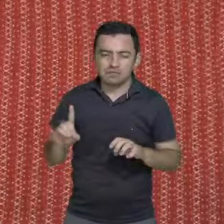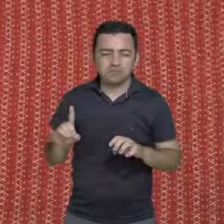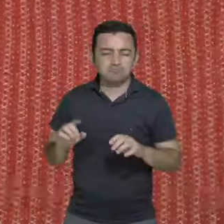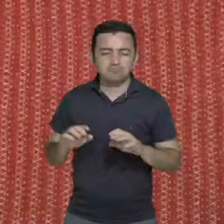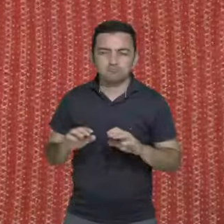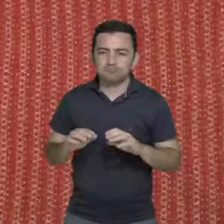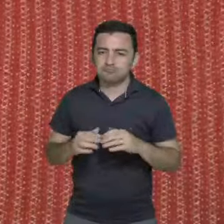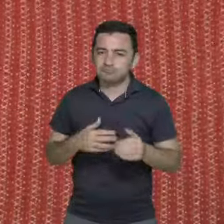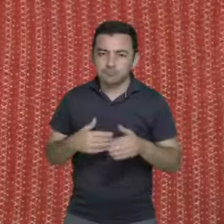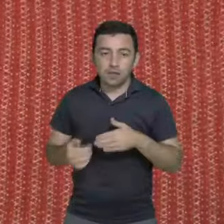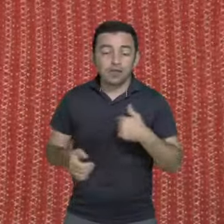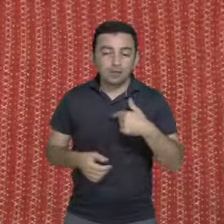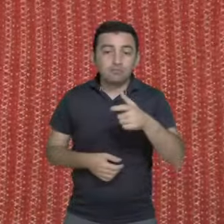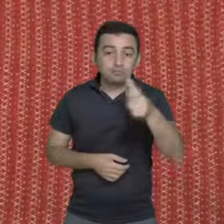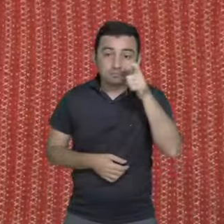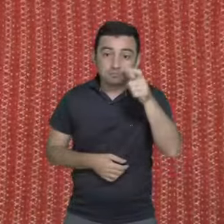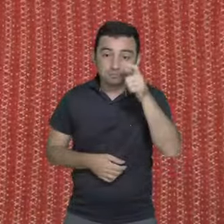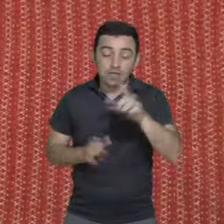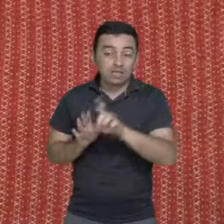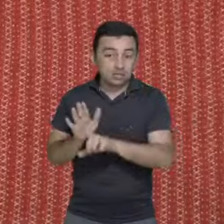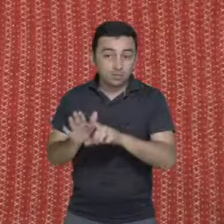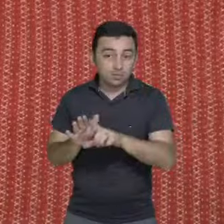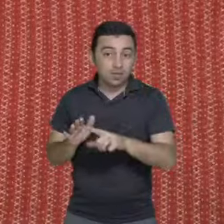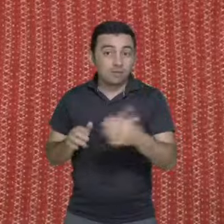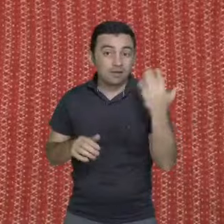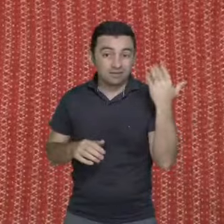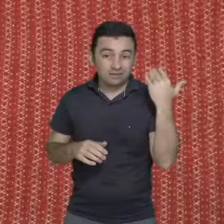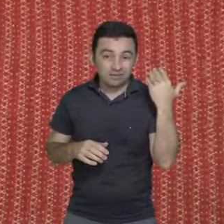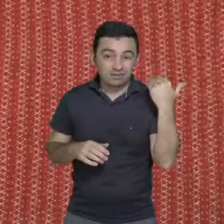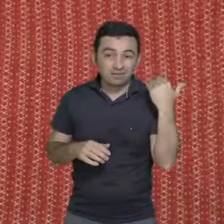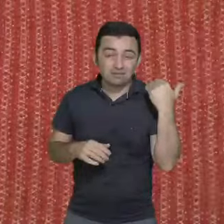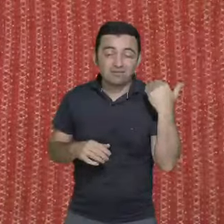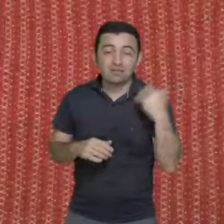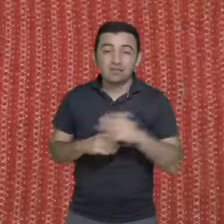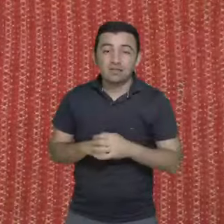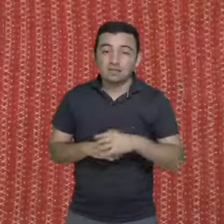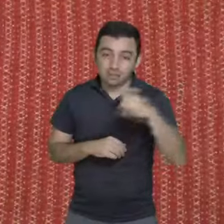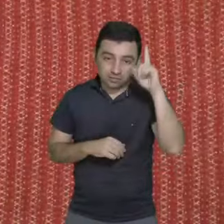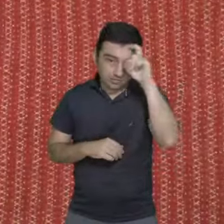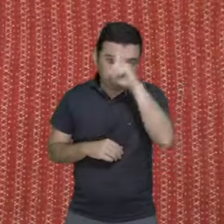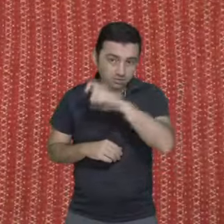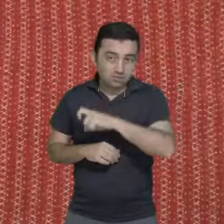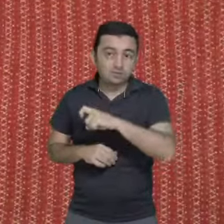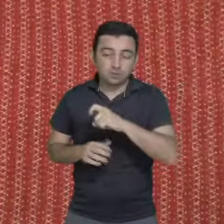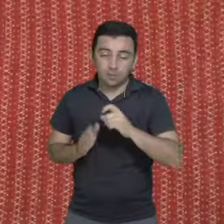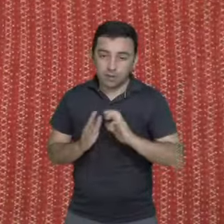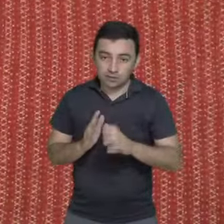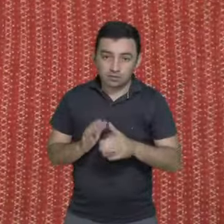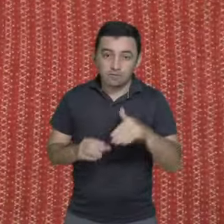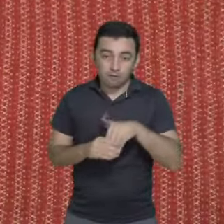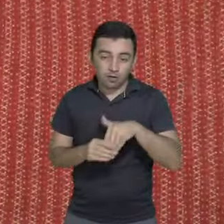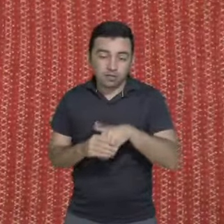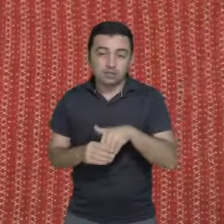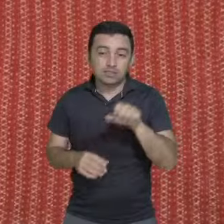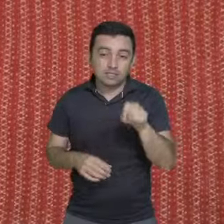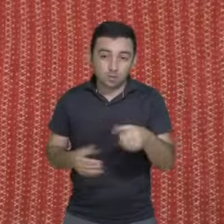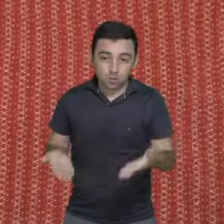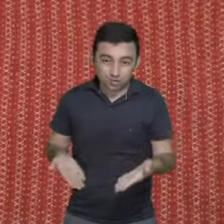eu pude acompanhar na legislatura passada como foi pesado a mão aqui dentro dos partidos que votaram sim hoje,